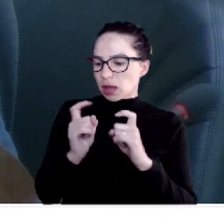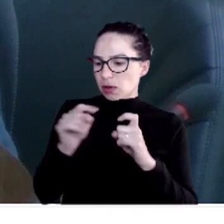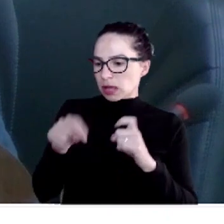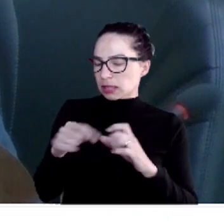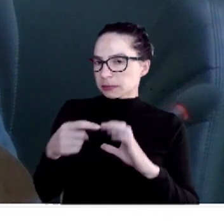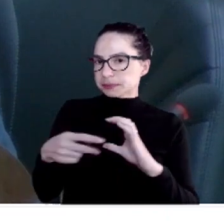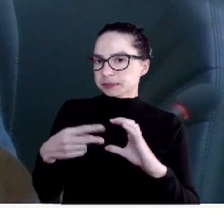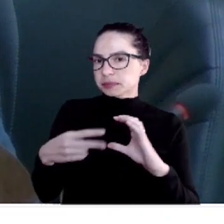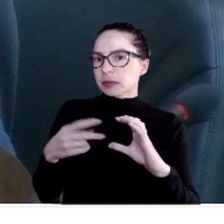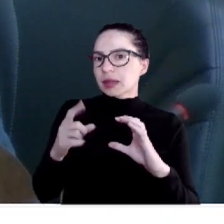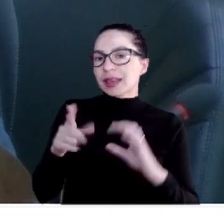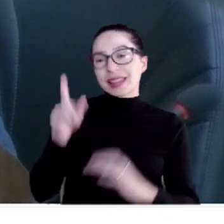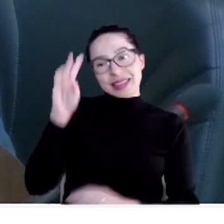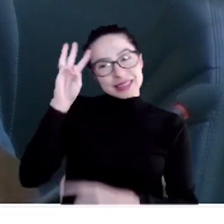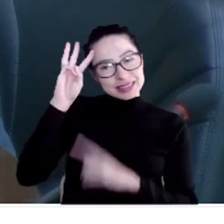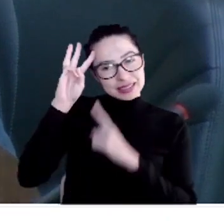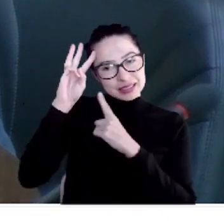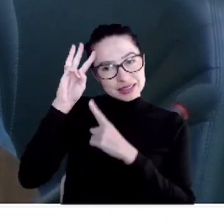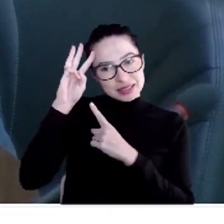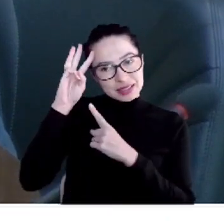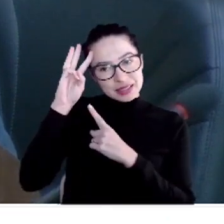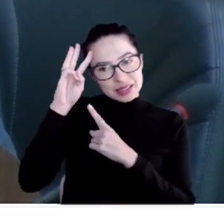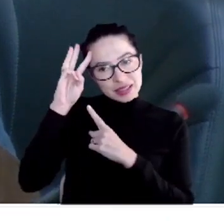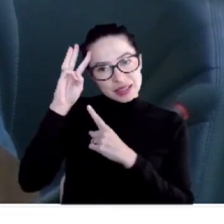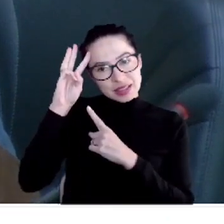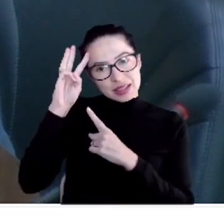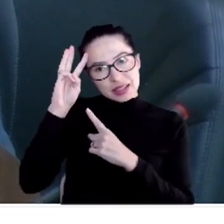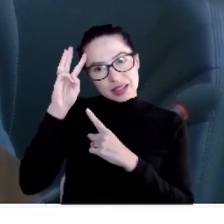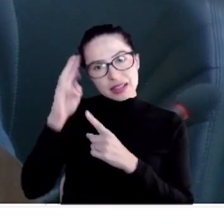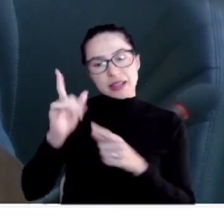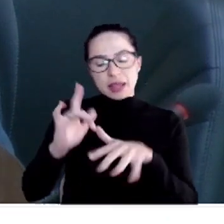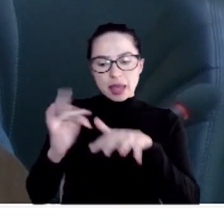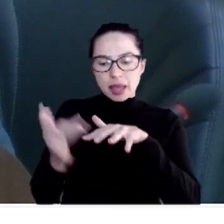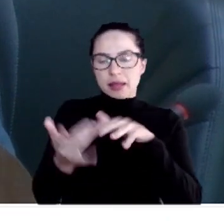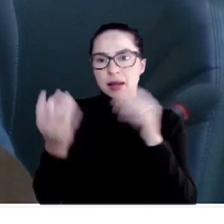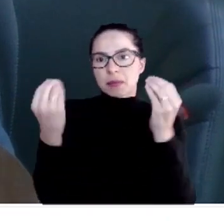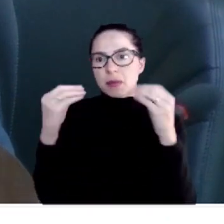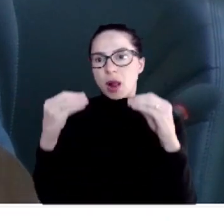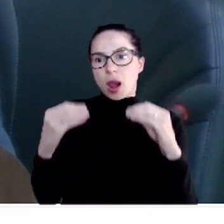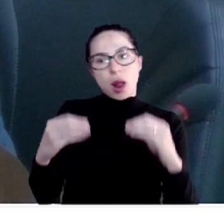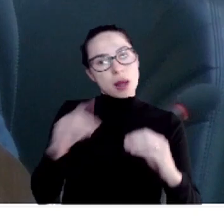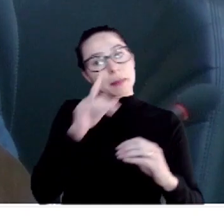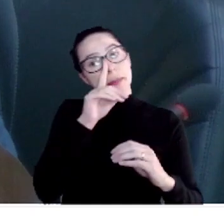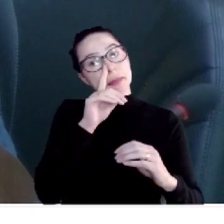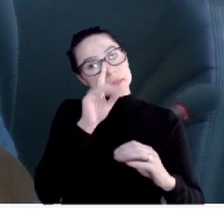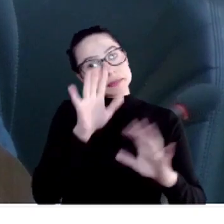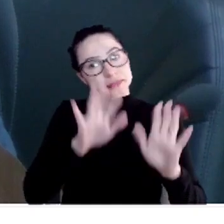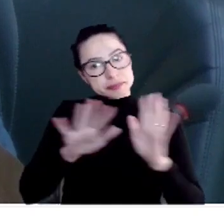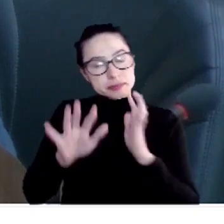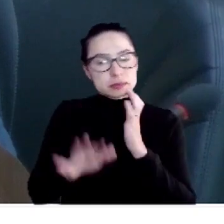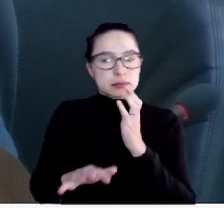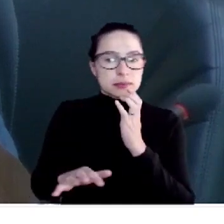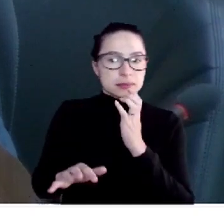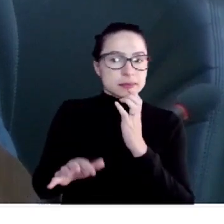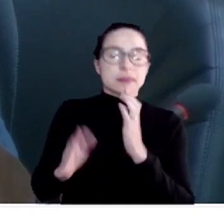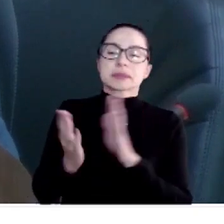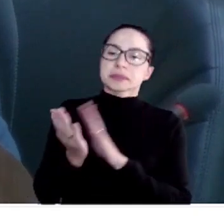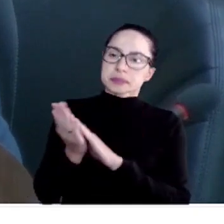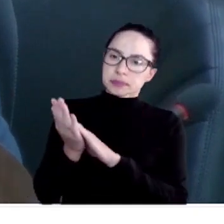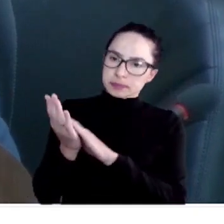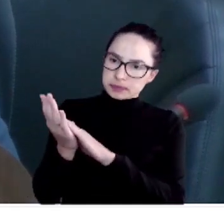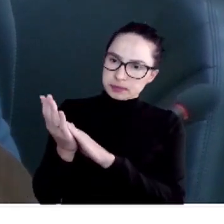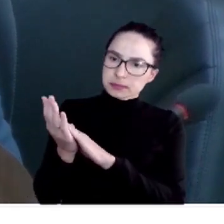às terças-feiras. E quem fala muito em rede social, é muito complicado falar exatamente isso. Então, parabéns à